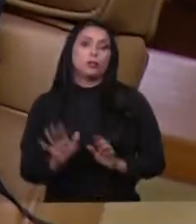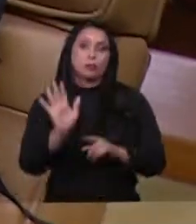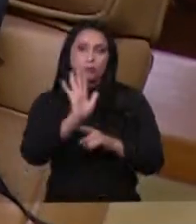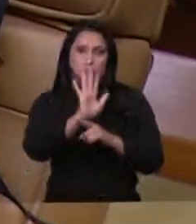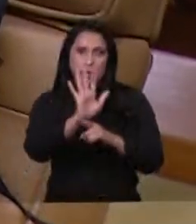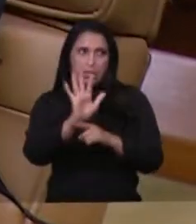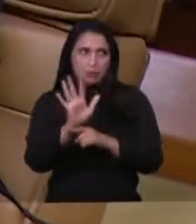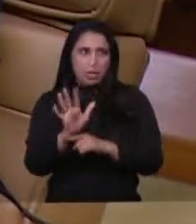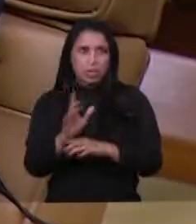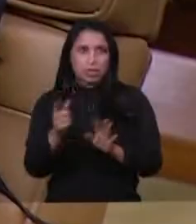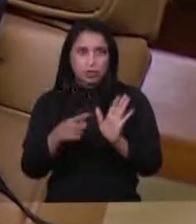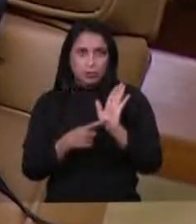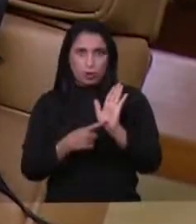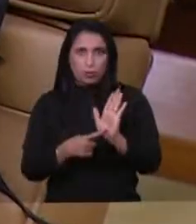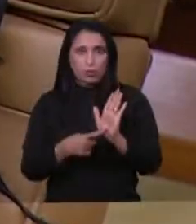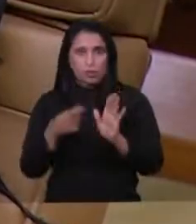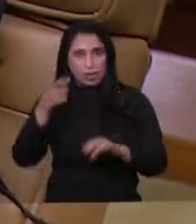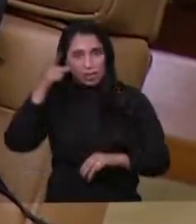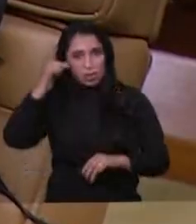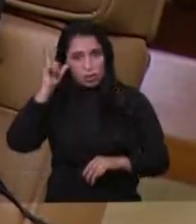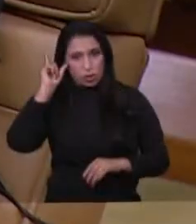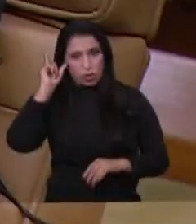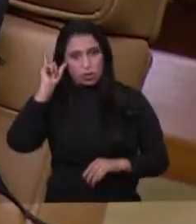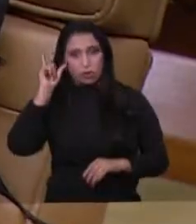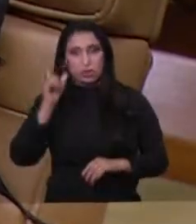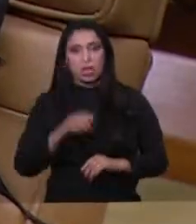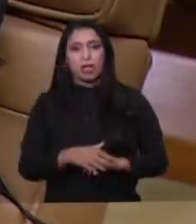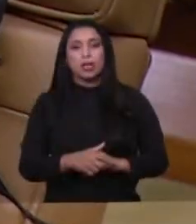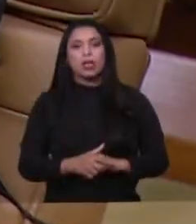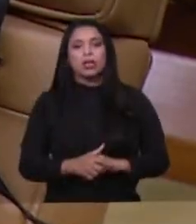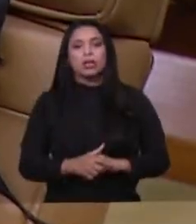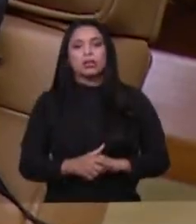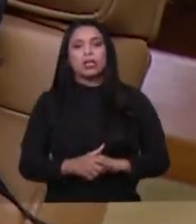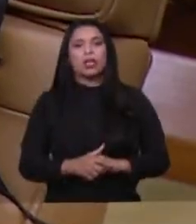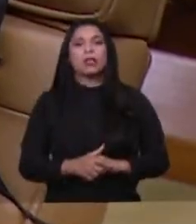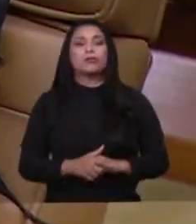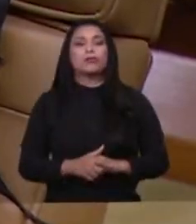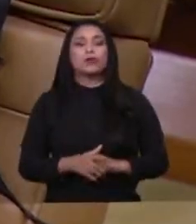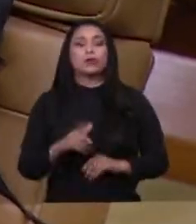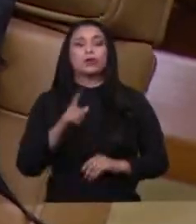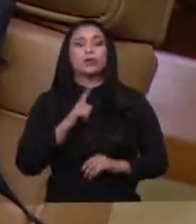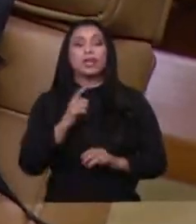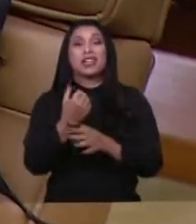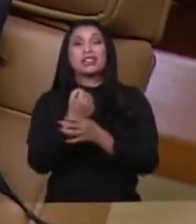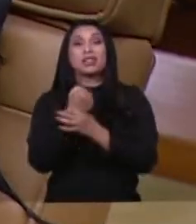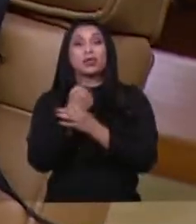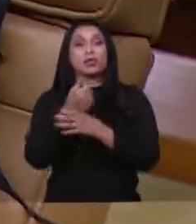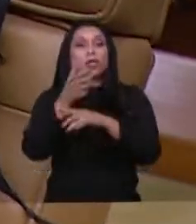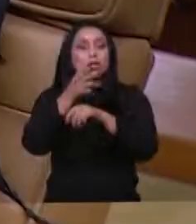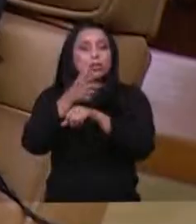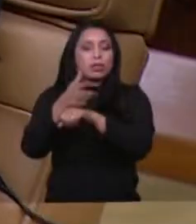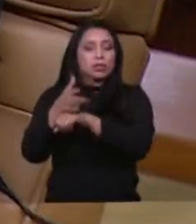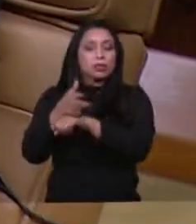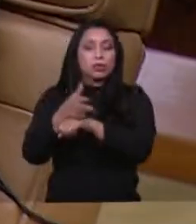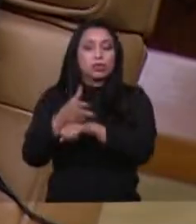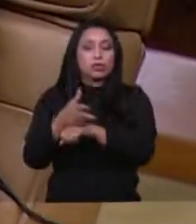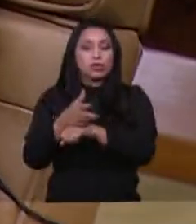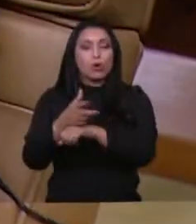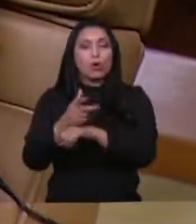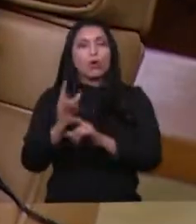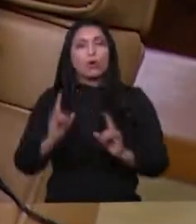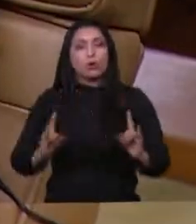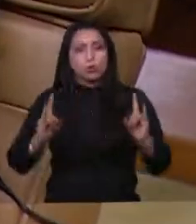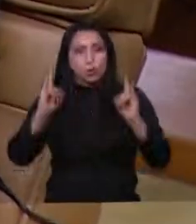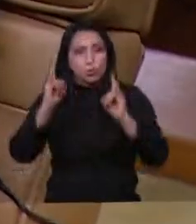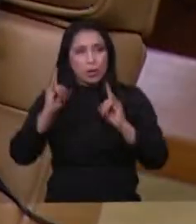foram passadas aqui, elas foram registradas pelo sistema de segurança e monitoração dos edifícios